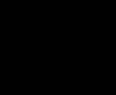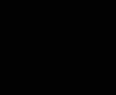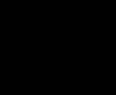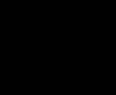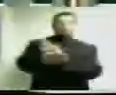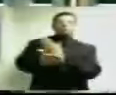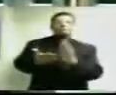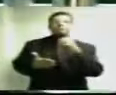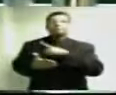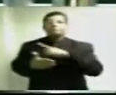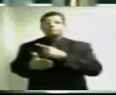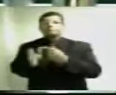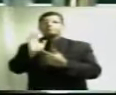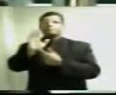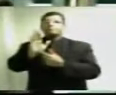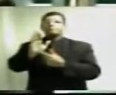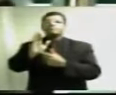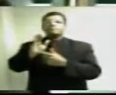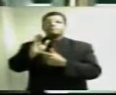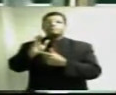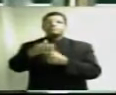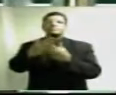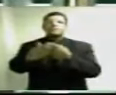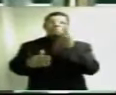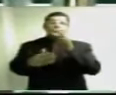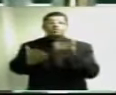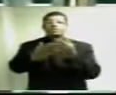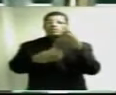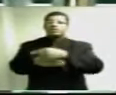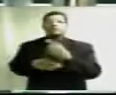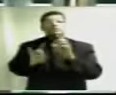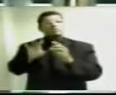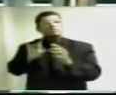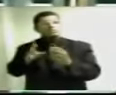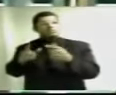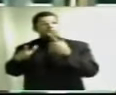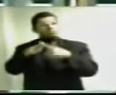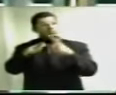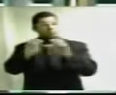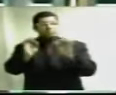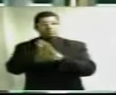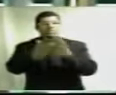os partidos tentaram empunhar algumas bandeiras, para dizer que esta não é uma causa